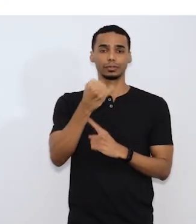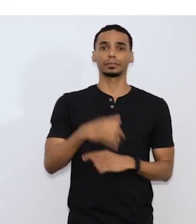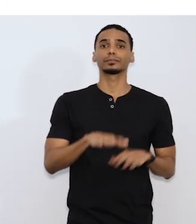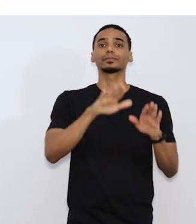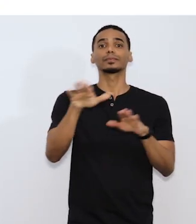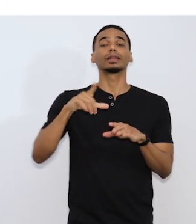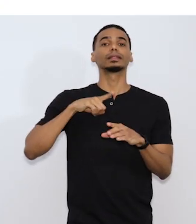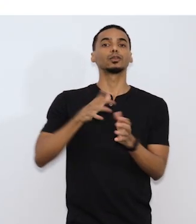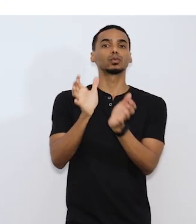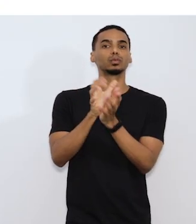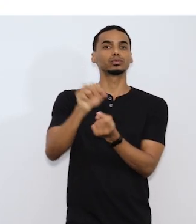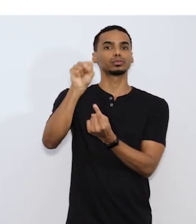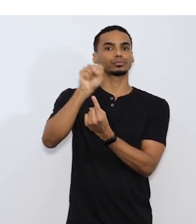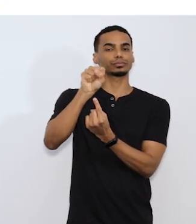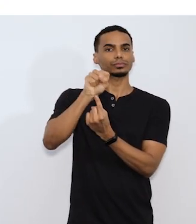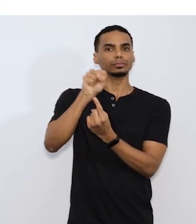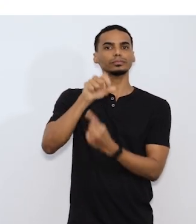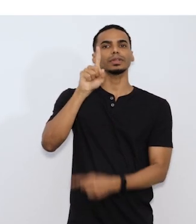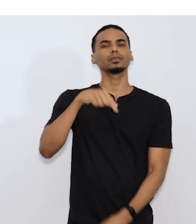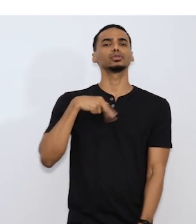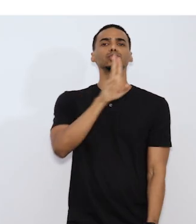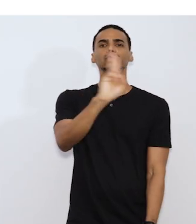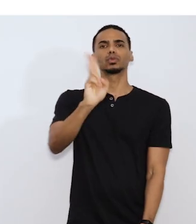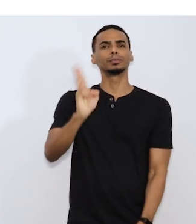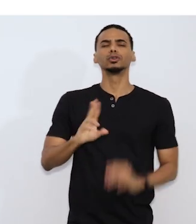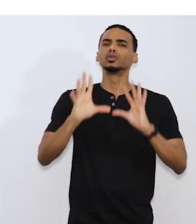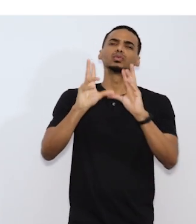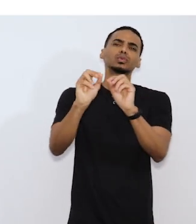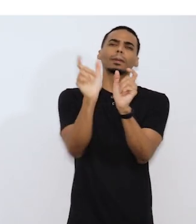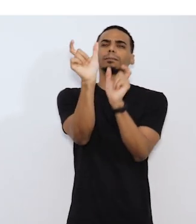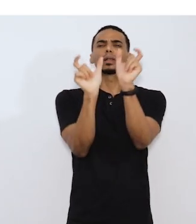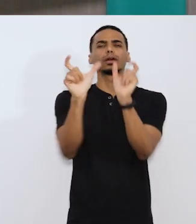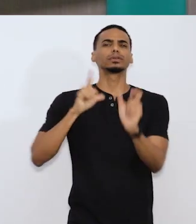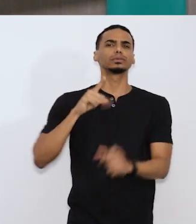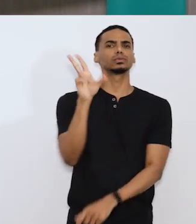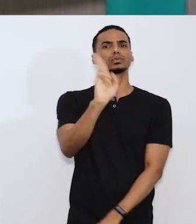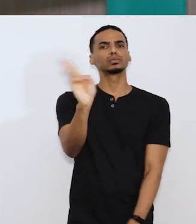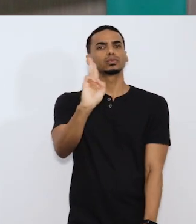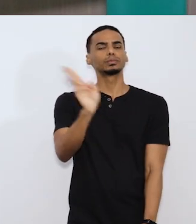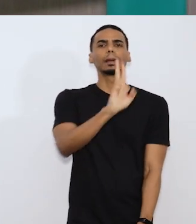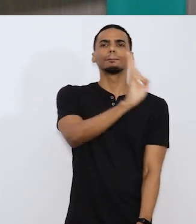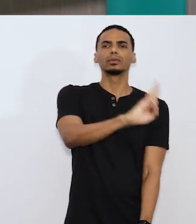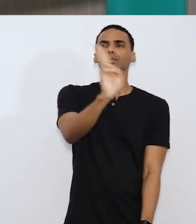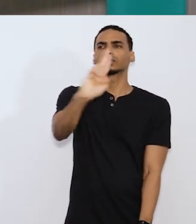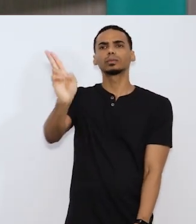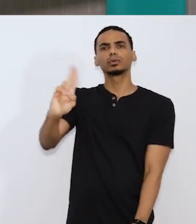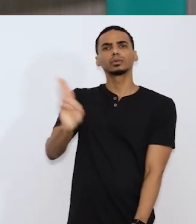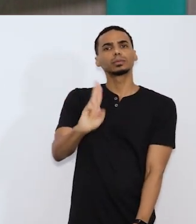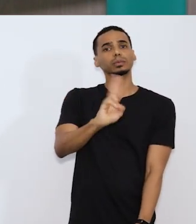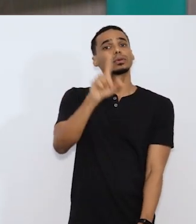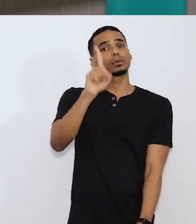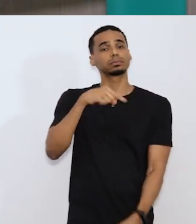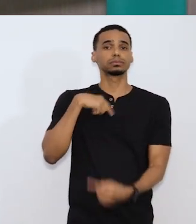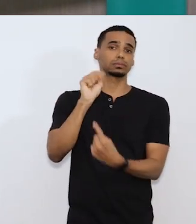dos substantivos, aí eu tenho uma classe dos nomes. Todas as palavras que eu utilizo para nomear algo